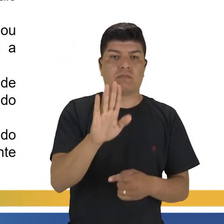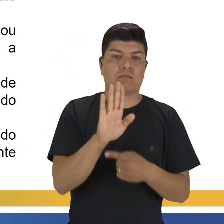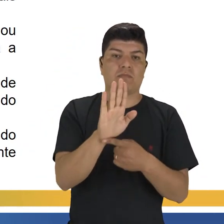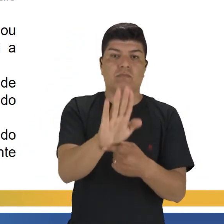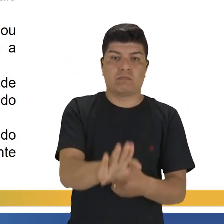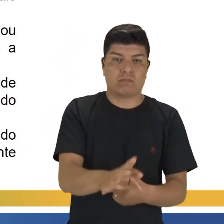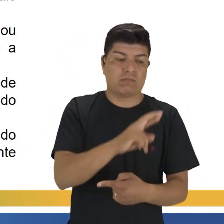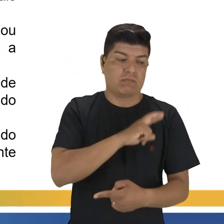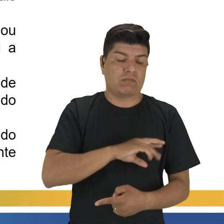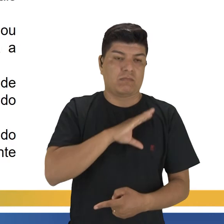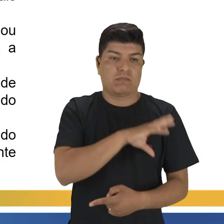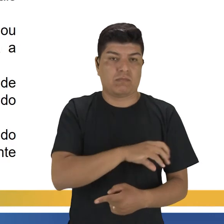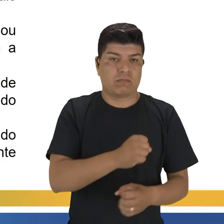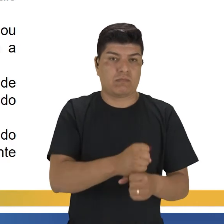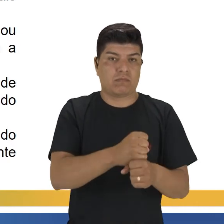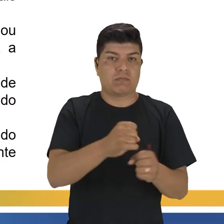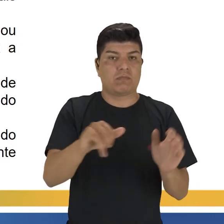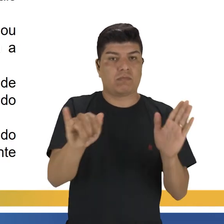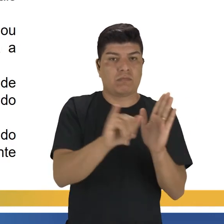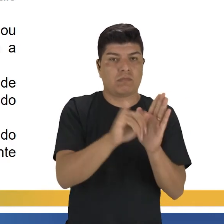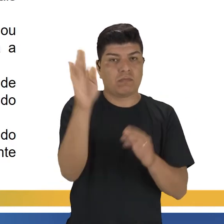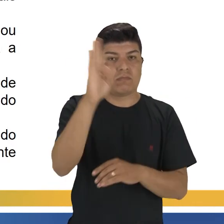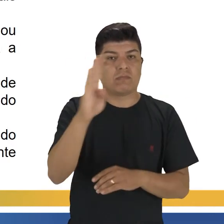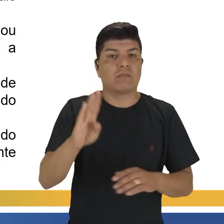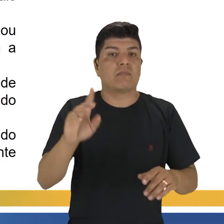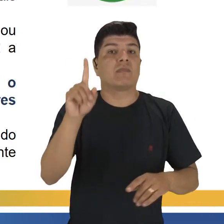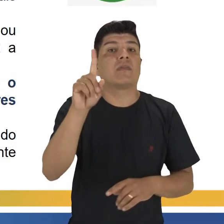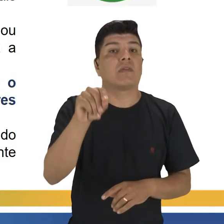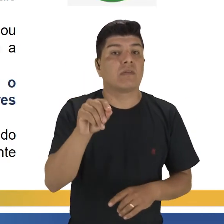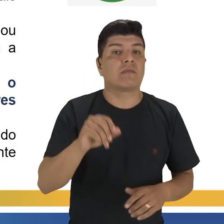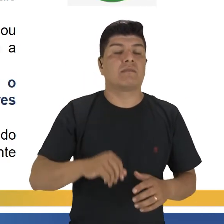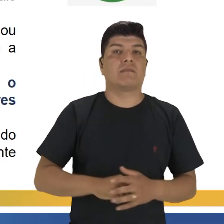contribuições do romantismo para a construção da identidade nacional é